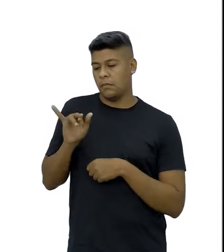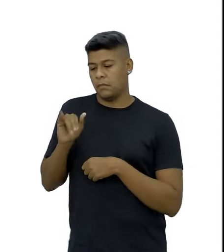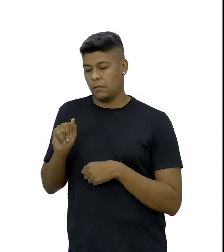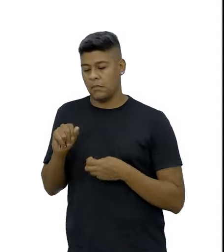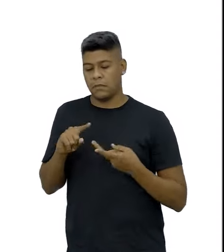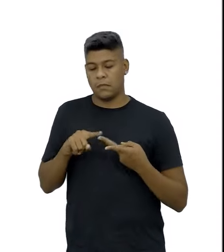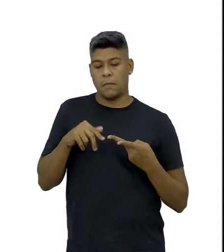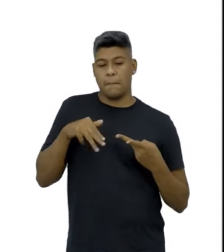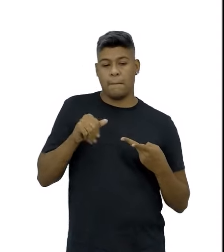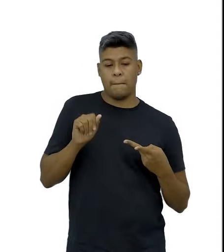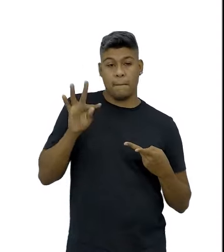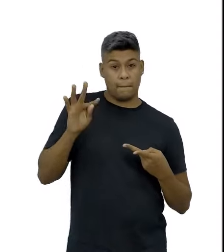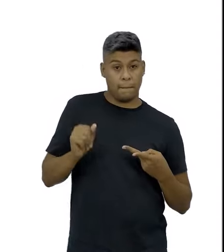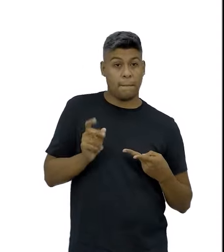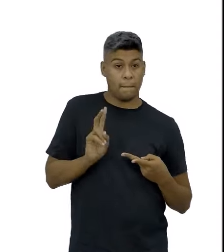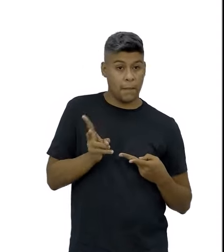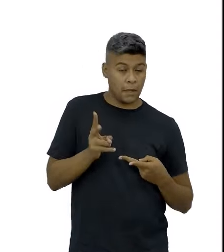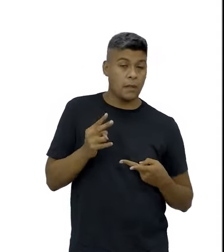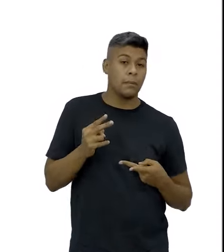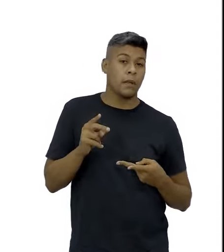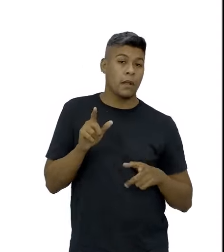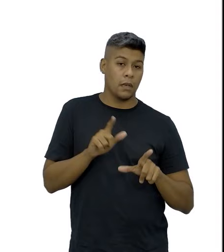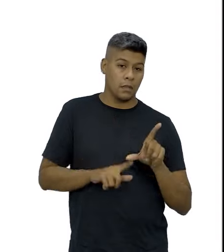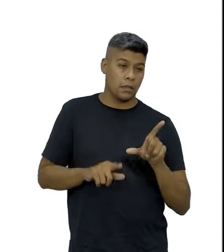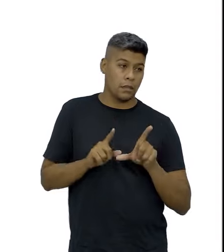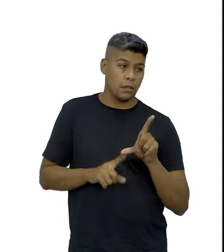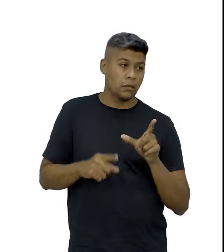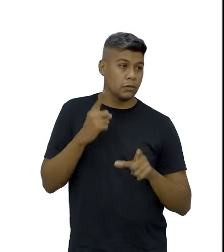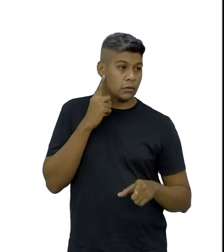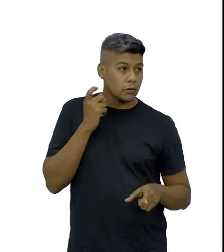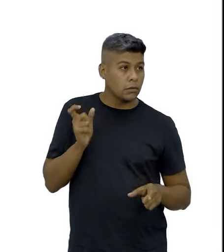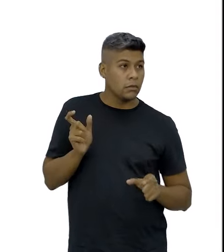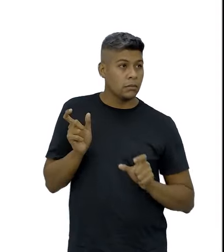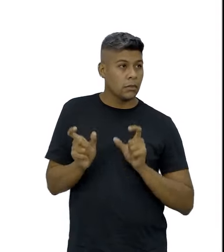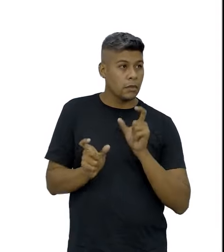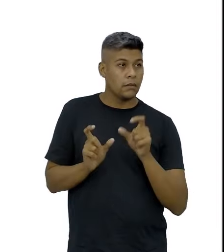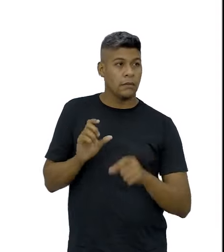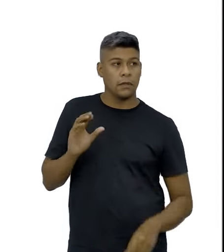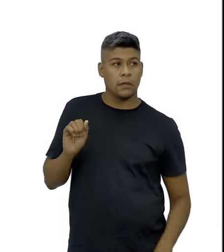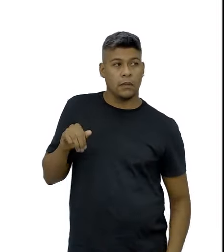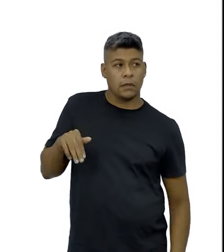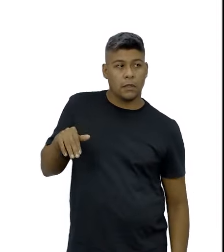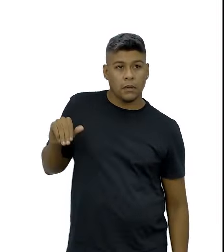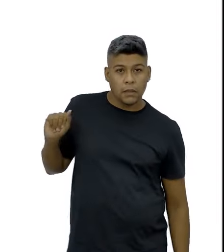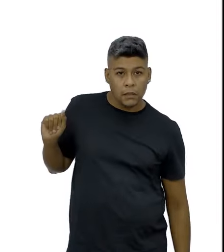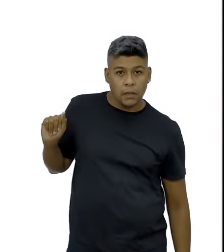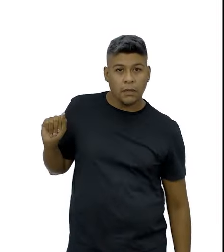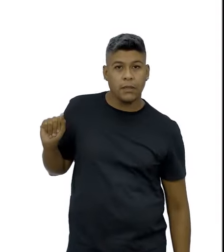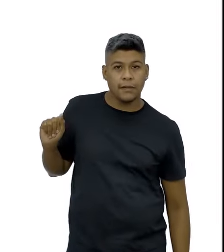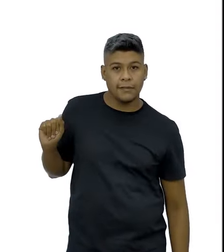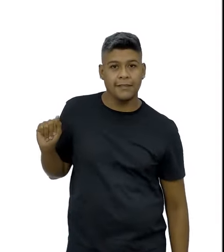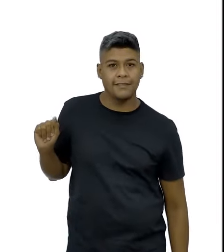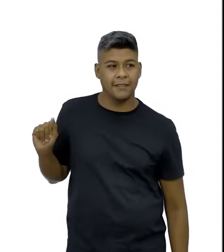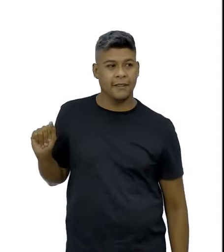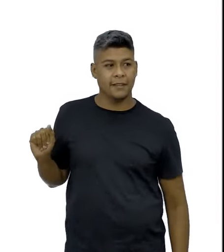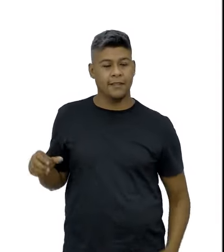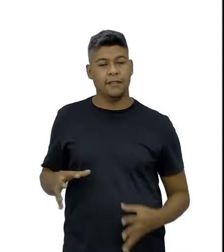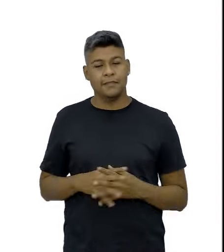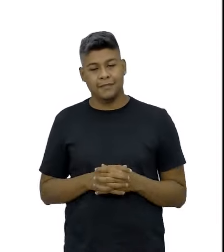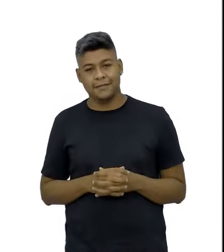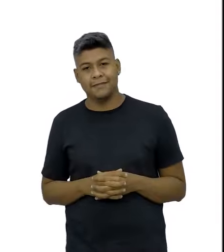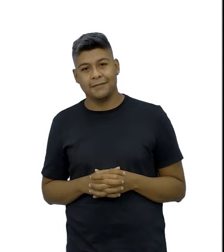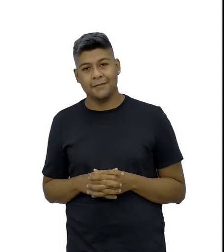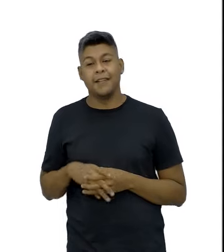com os mesmos sons e com as mesmas letras, ou que a palavra cama termina da mesma forma que começa a palavra